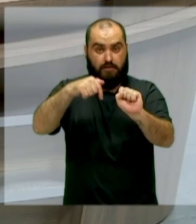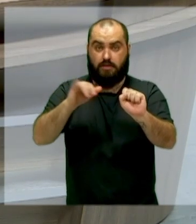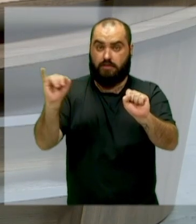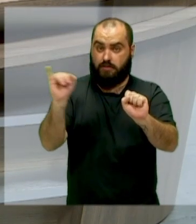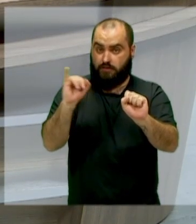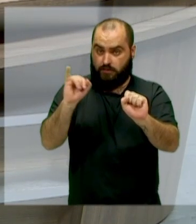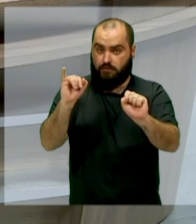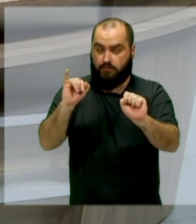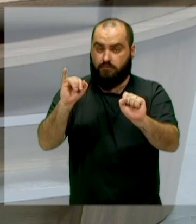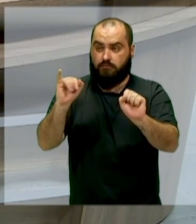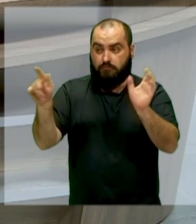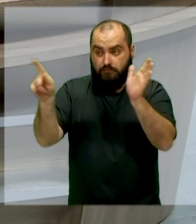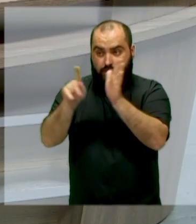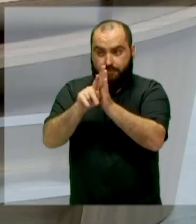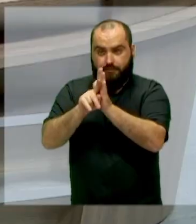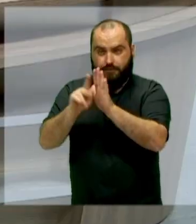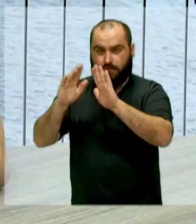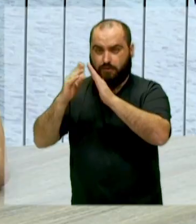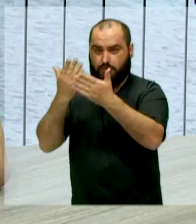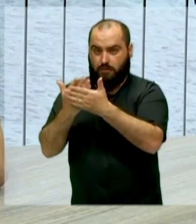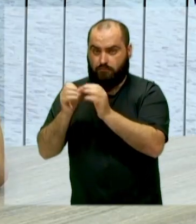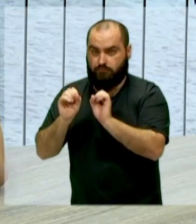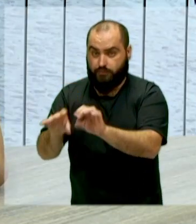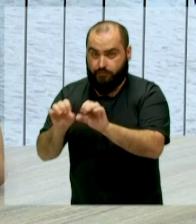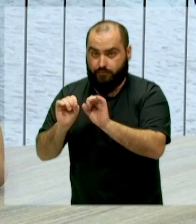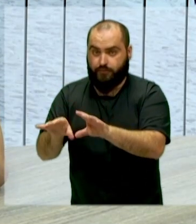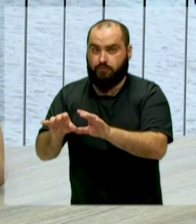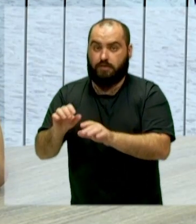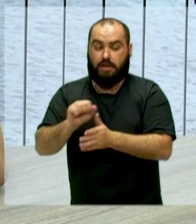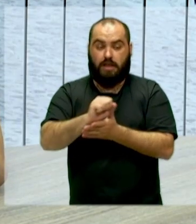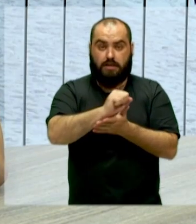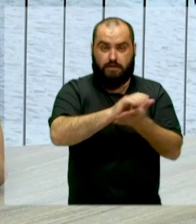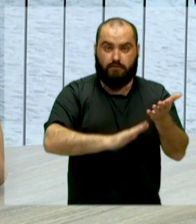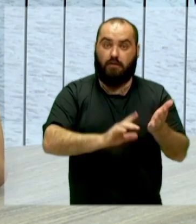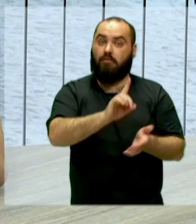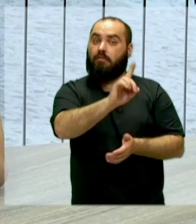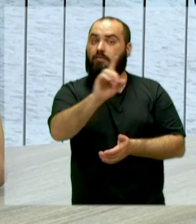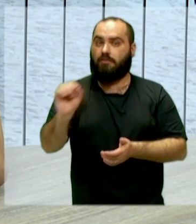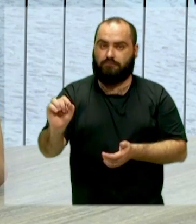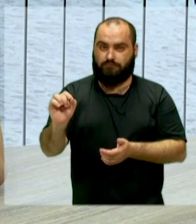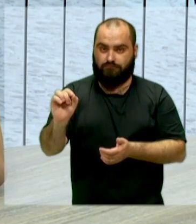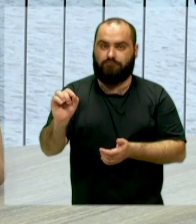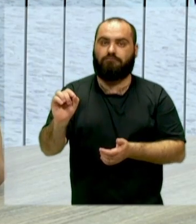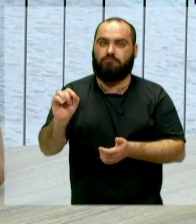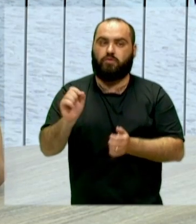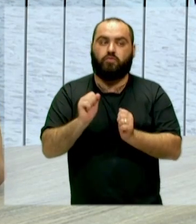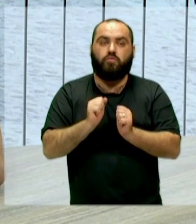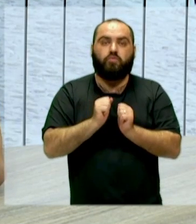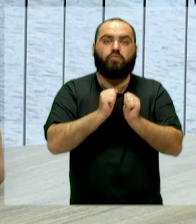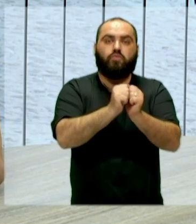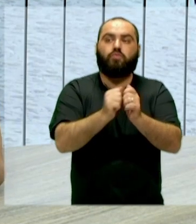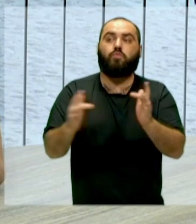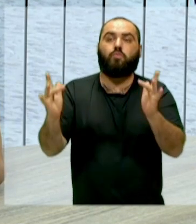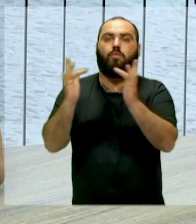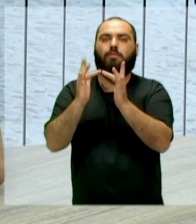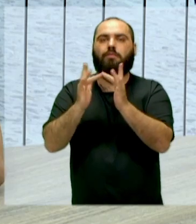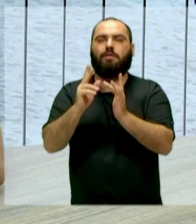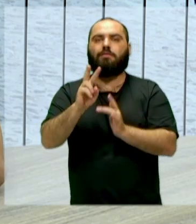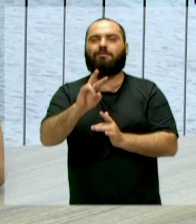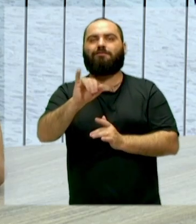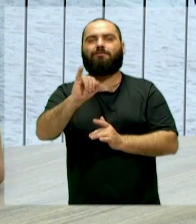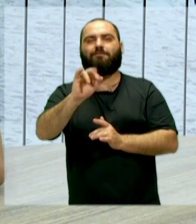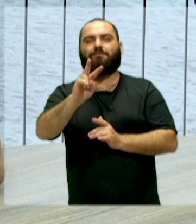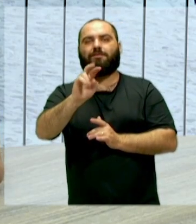do Centro de Educação Ambiental vai entregar mais de 10 atividades em parceria também com o viveiro Municipal de mudas nativas que